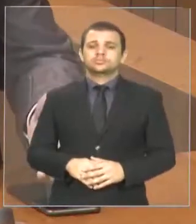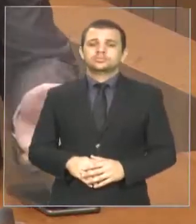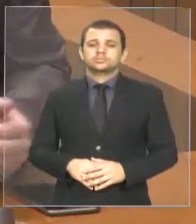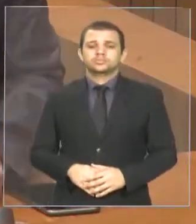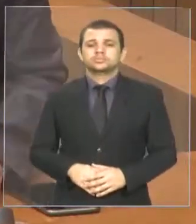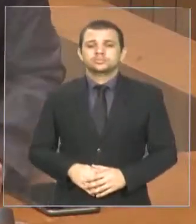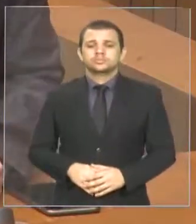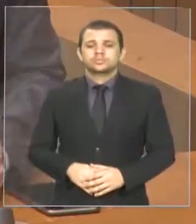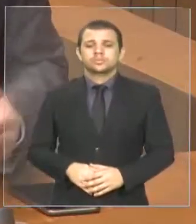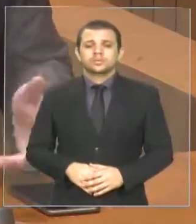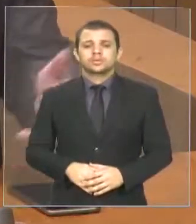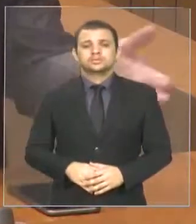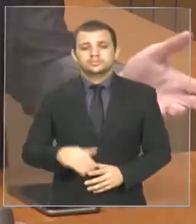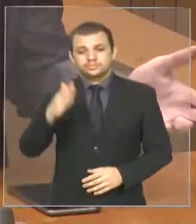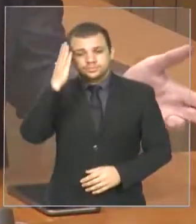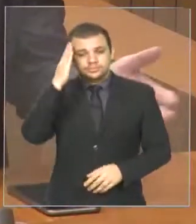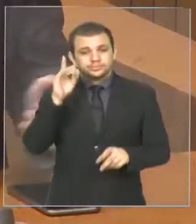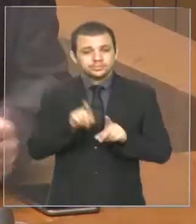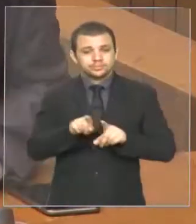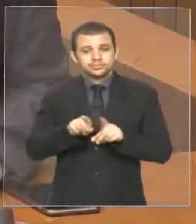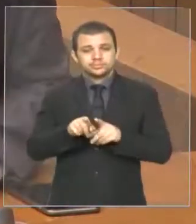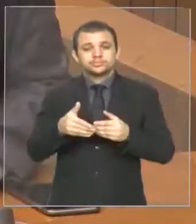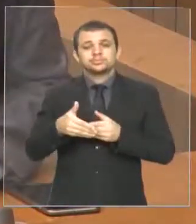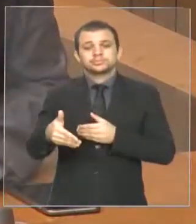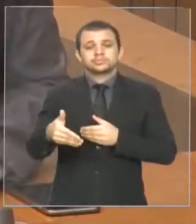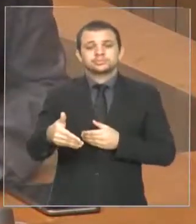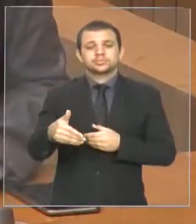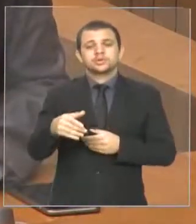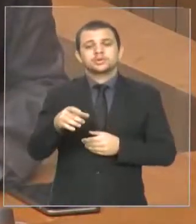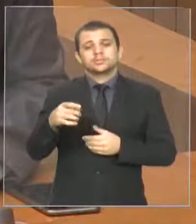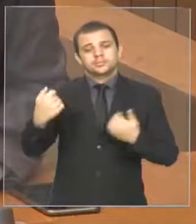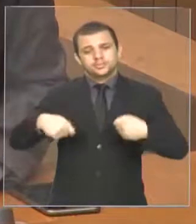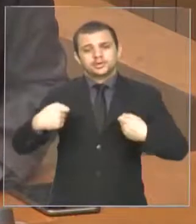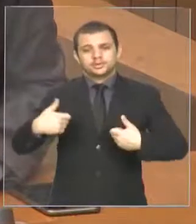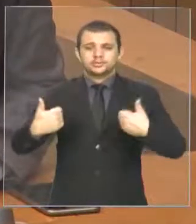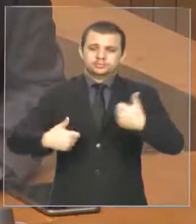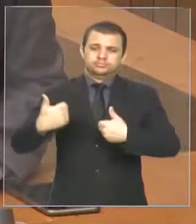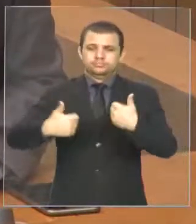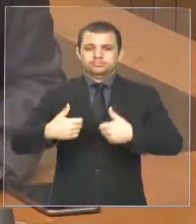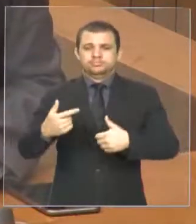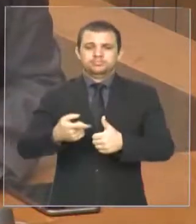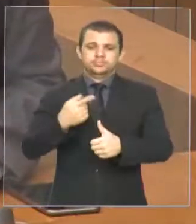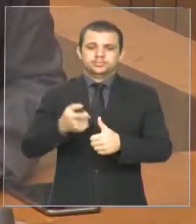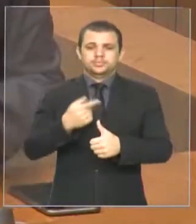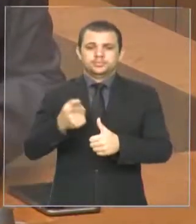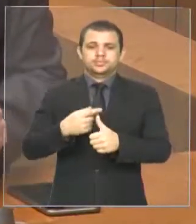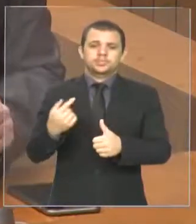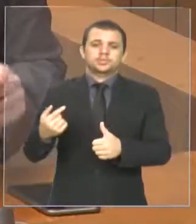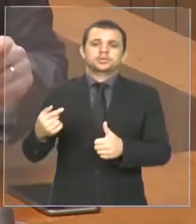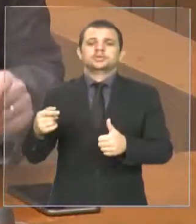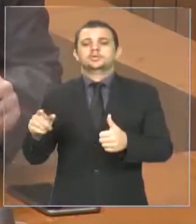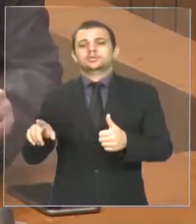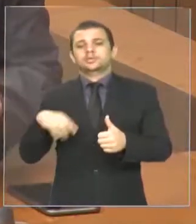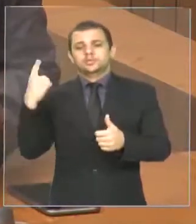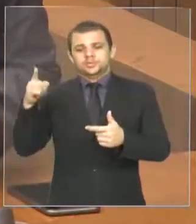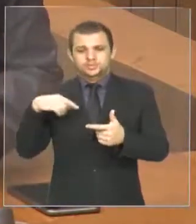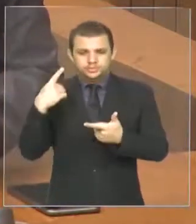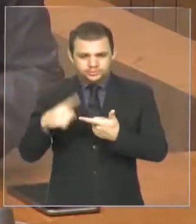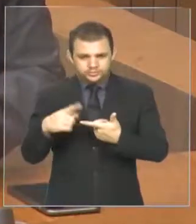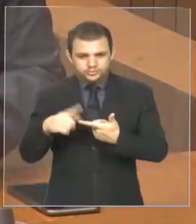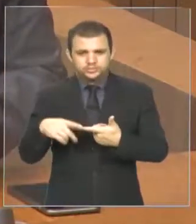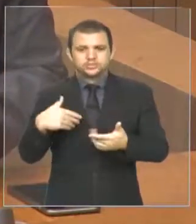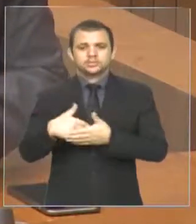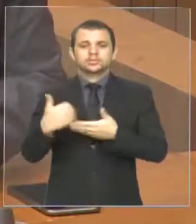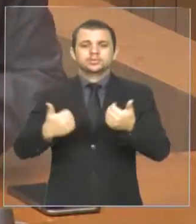embora só se saiba quem vai ser o campeão após jogadas as duas partidas, mas certamente o